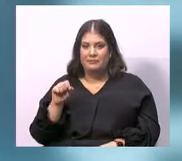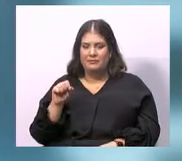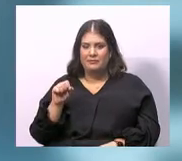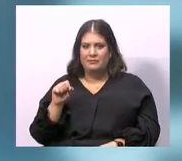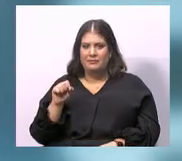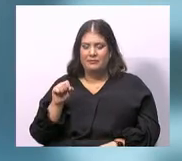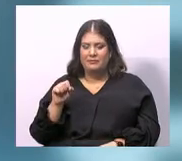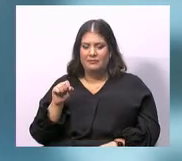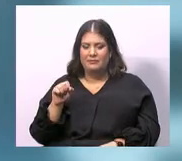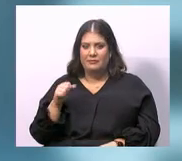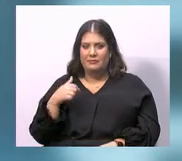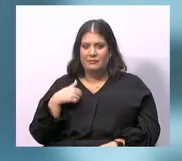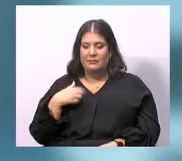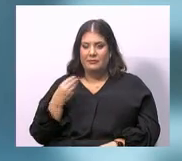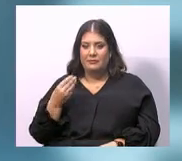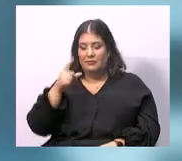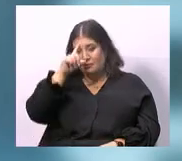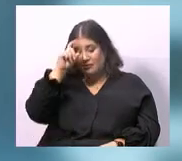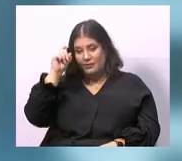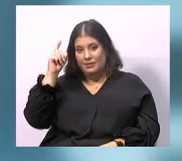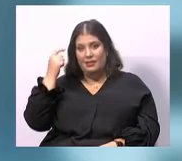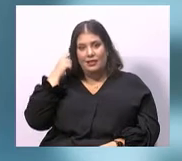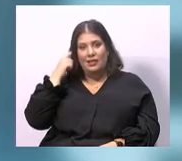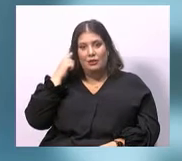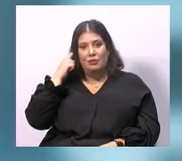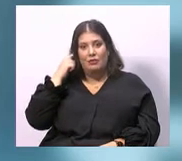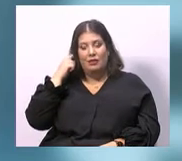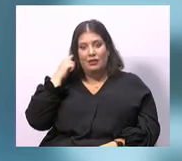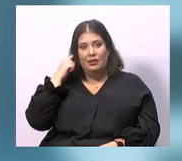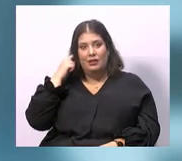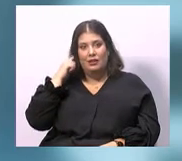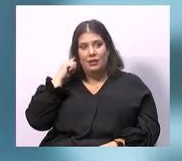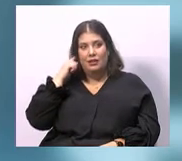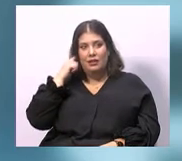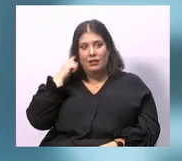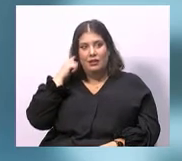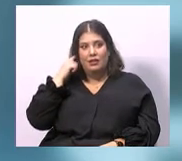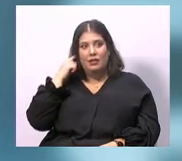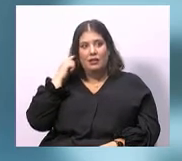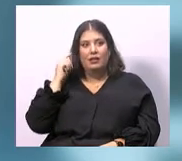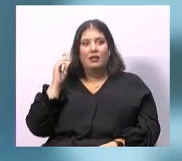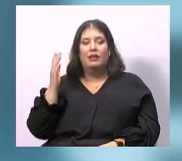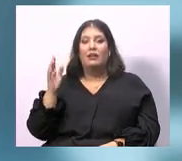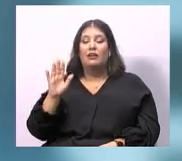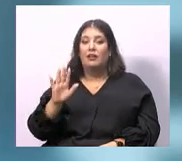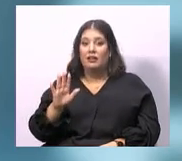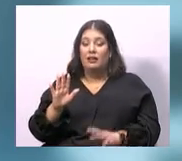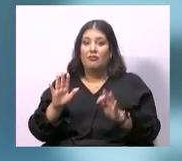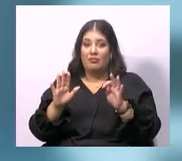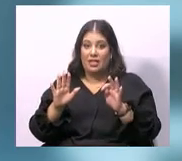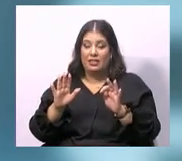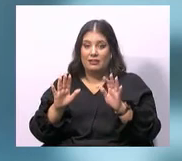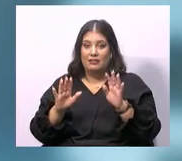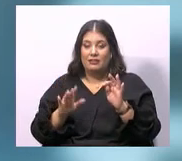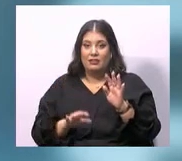Como tenho muitas dificuldades, a minha questão Fernanda, é a seguinte, vai-me eu ouvir só tenho pelo muita telefone, está dificuldade bem? nos meus pés.